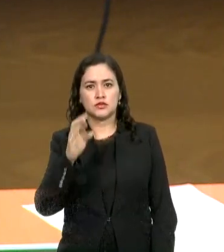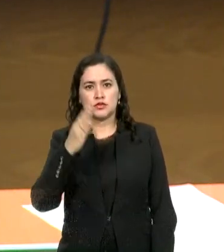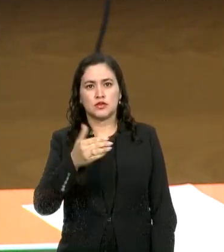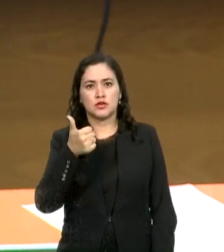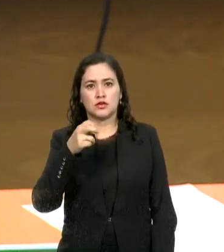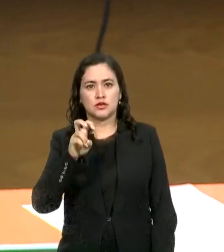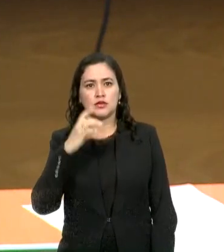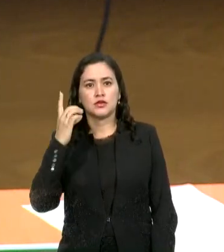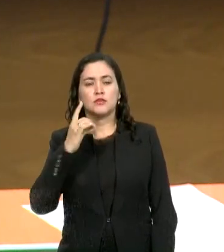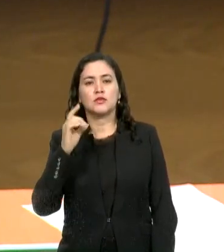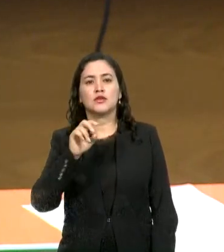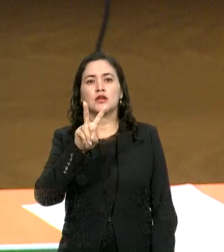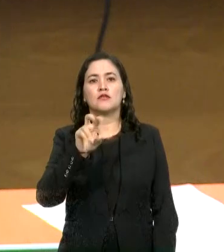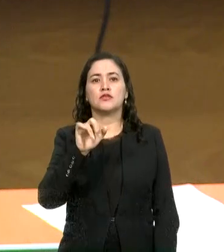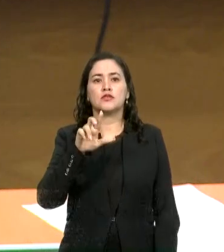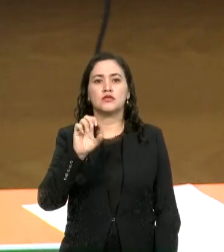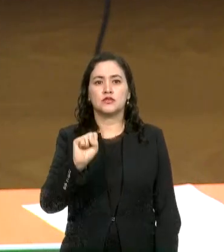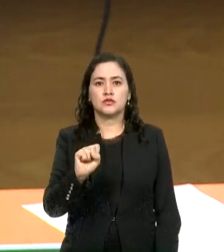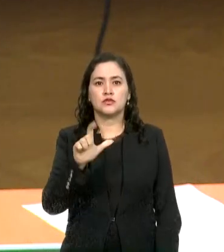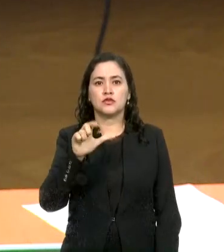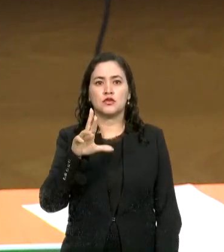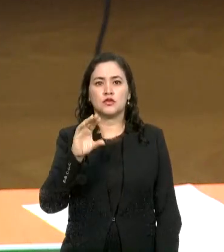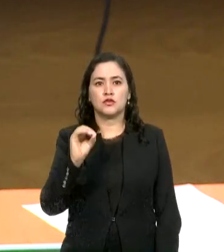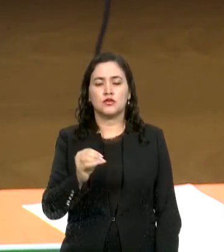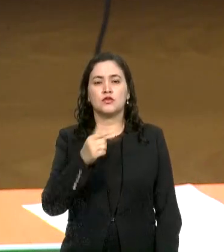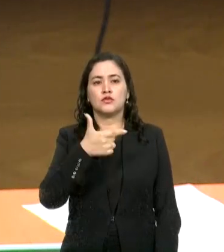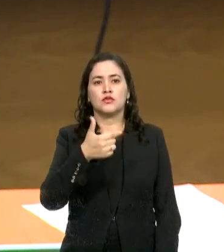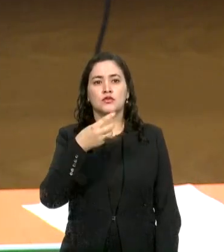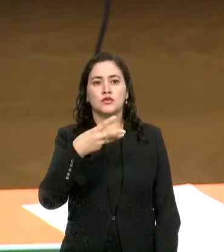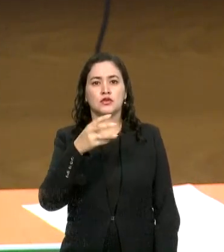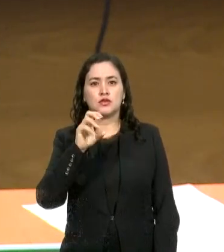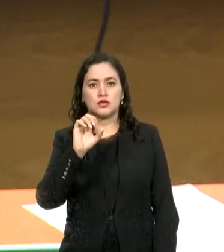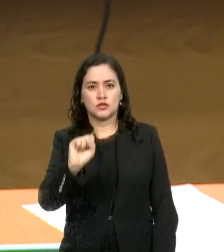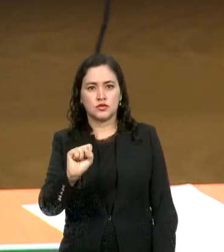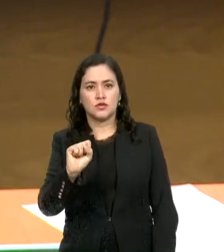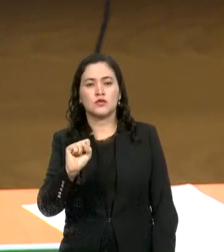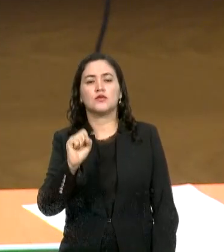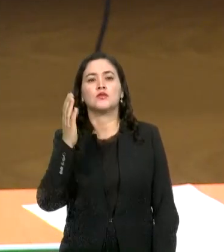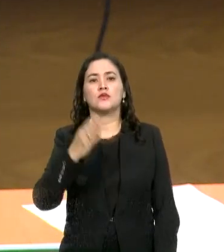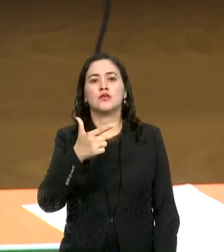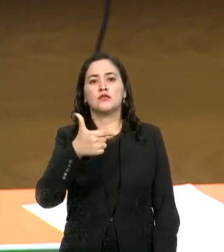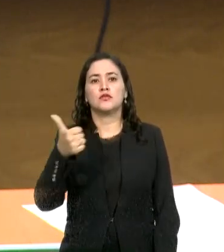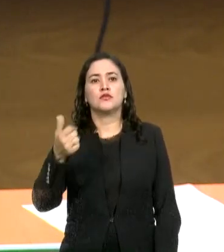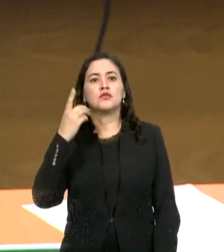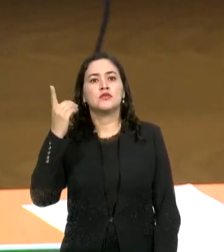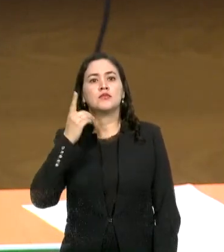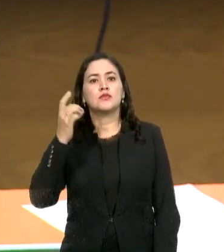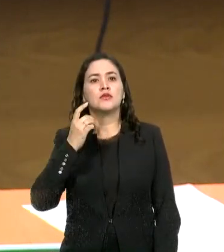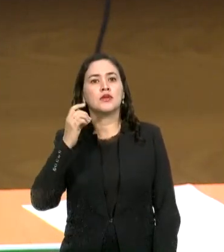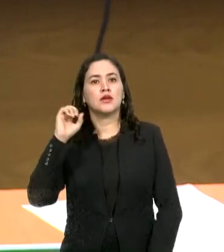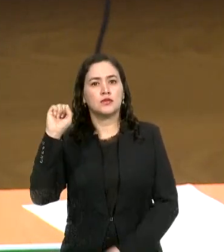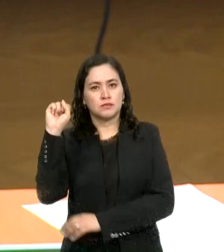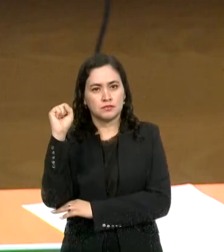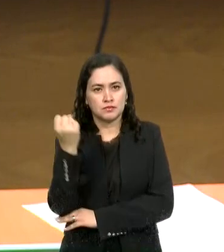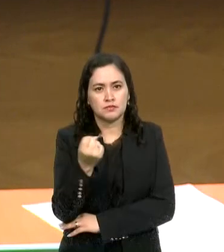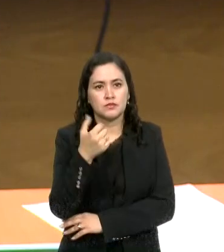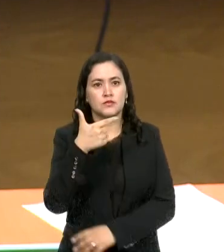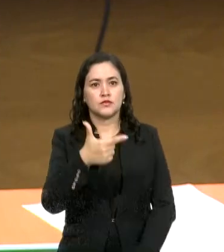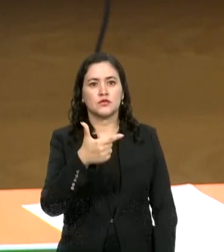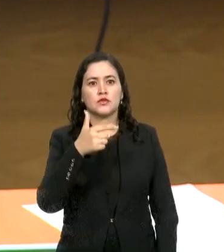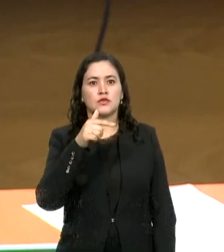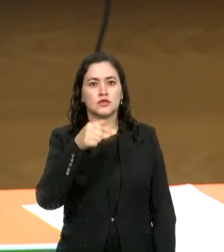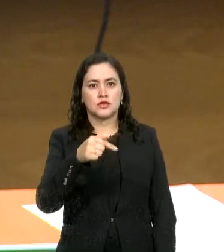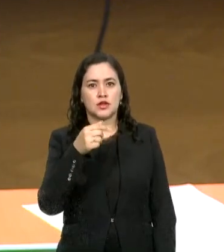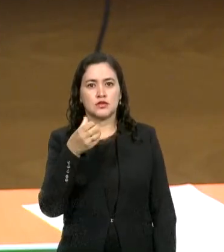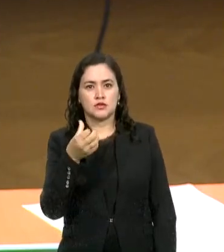por 37 votos não, conforme a relação nominal disponível em painel eletrônico. O veto total ao projeto de lei 196, de autoria do deputado